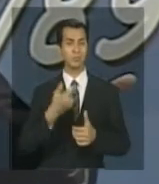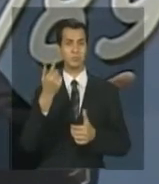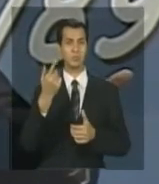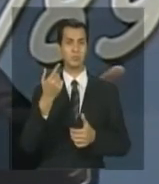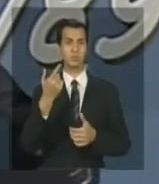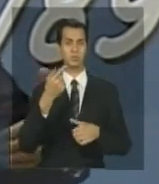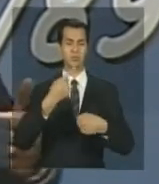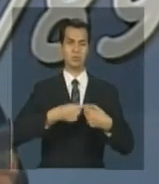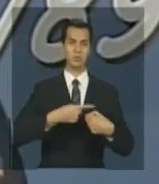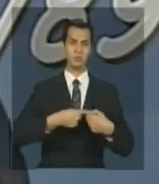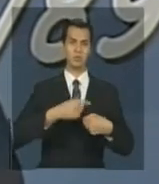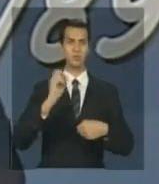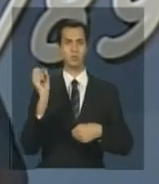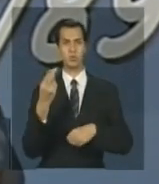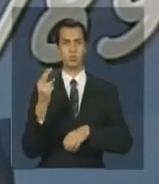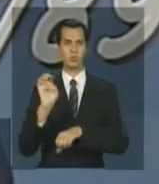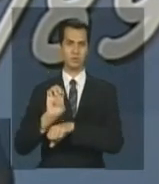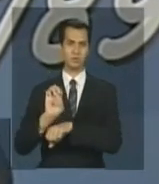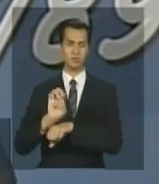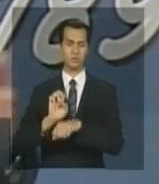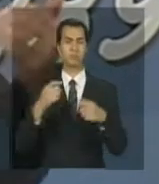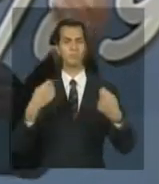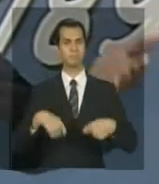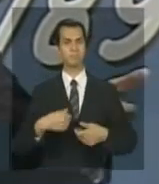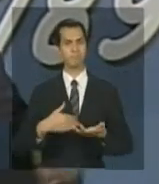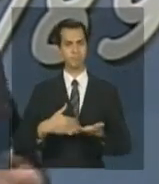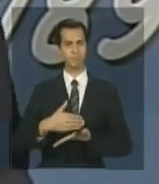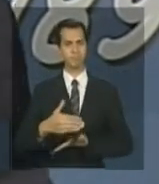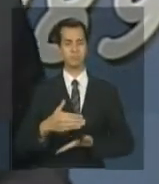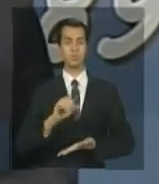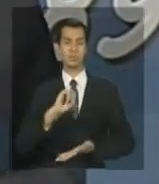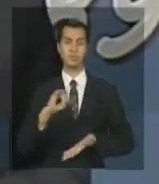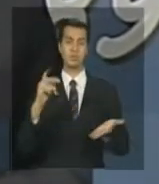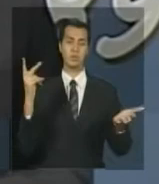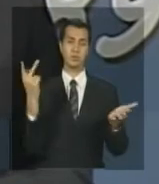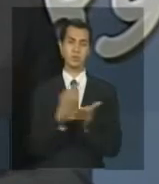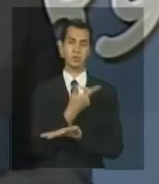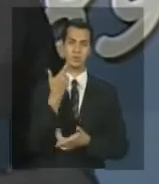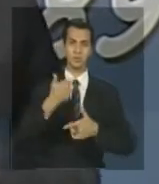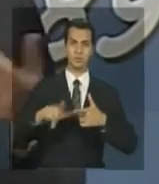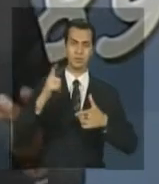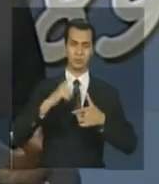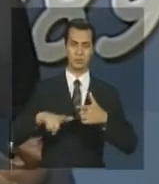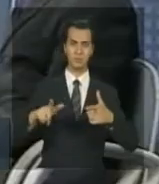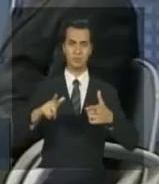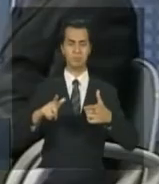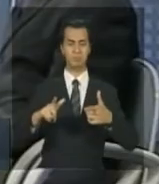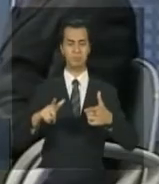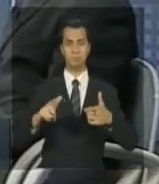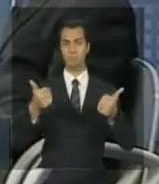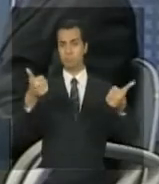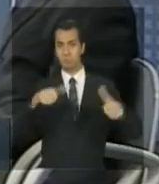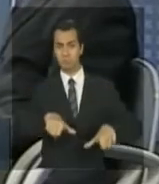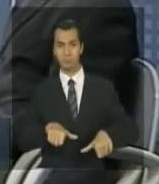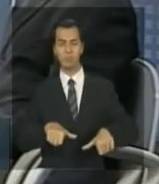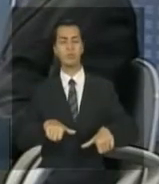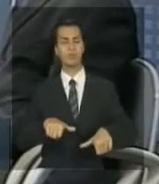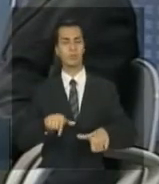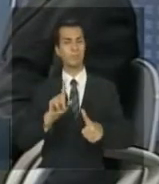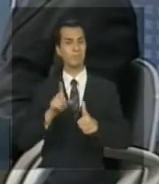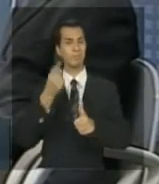ou estado são levados a realizar após a ocorrência do evento é